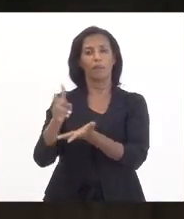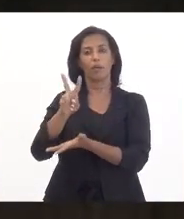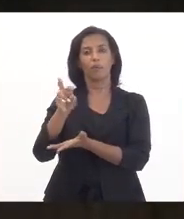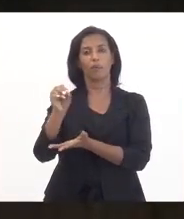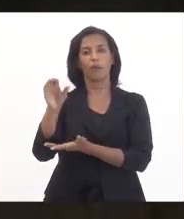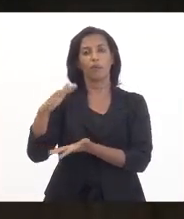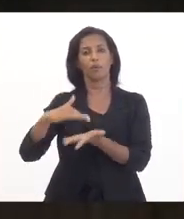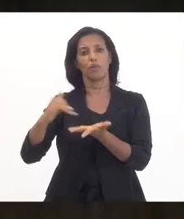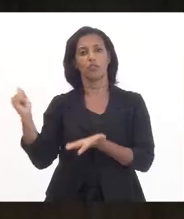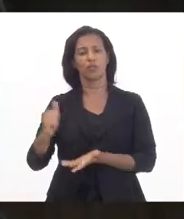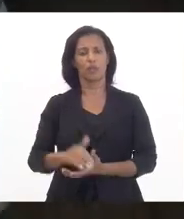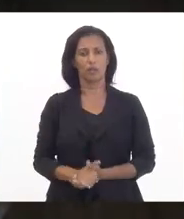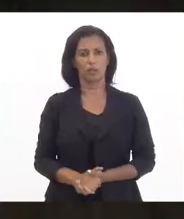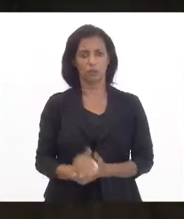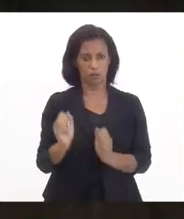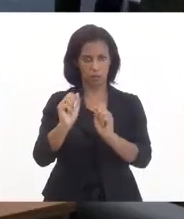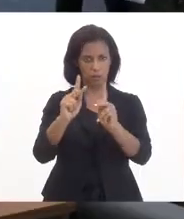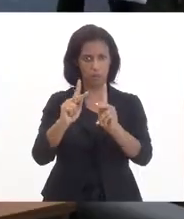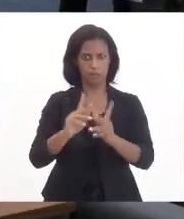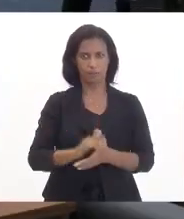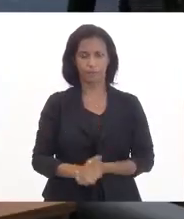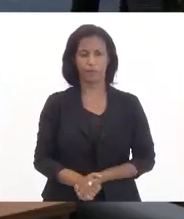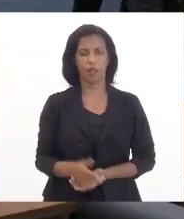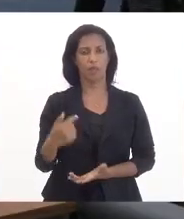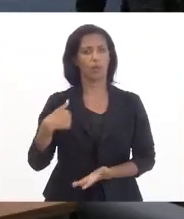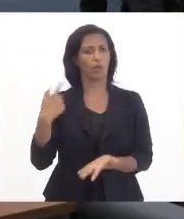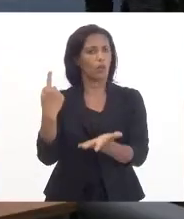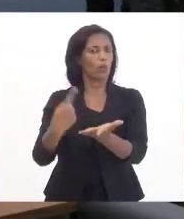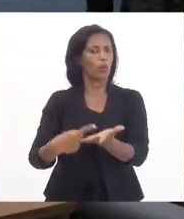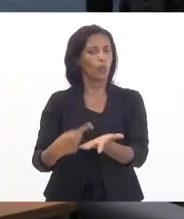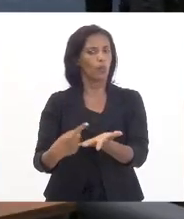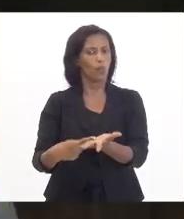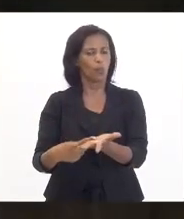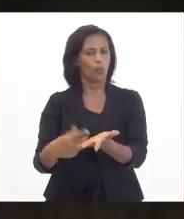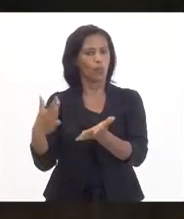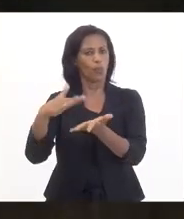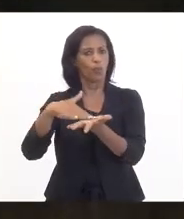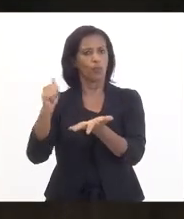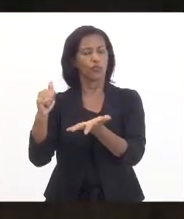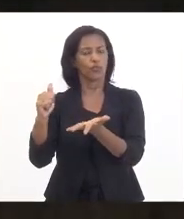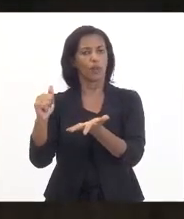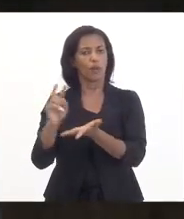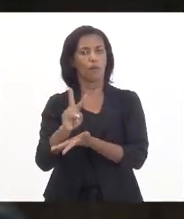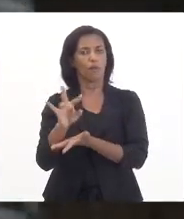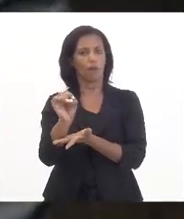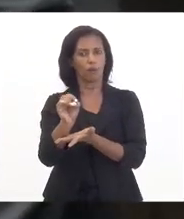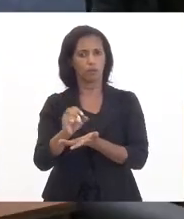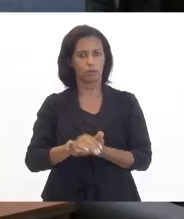veto. Ok? Quero fazer esse acordo propondo aqui a derrubada do veto. Ok.